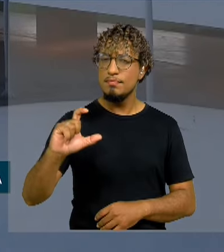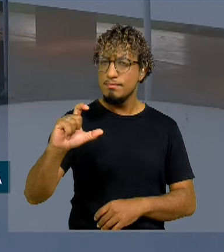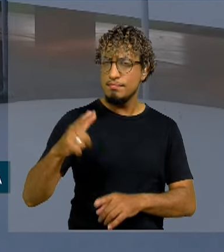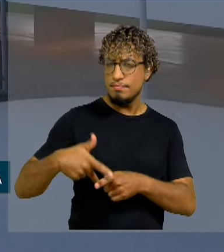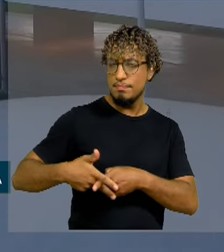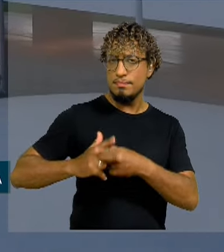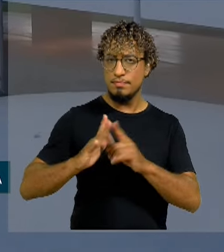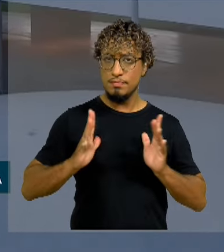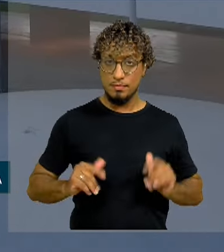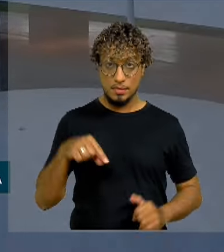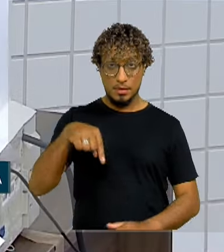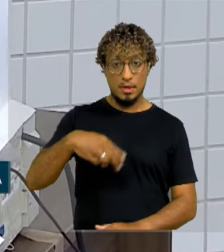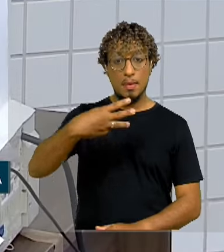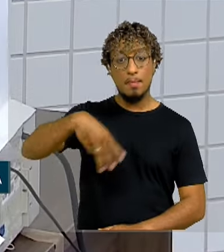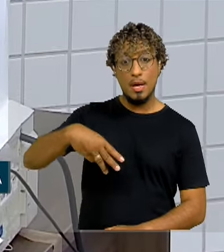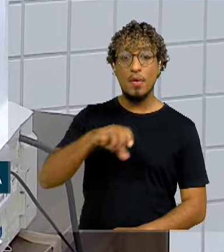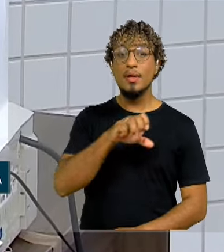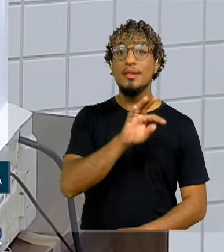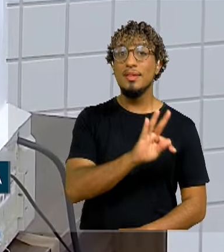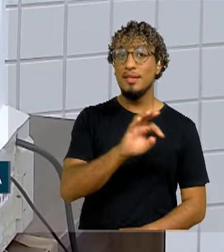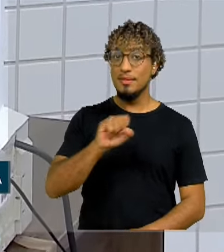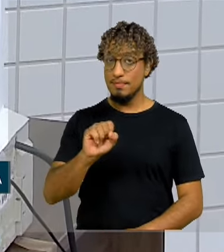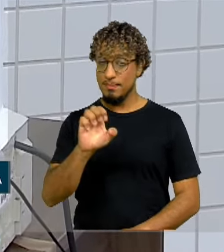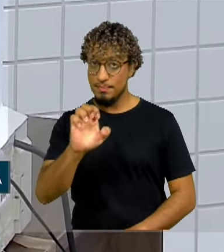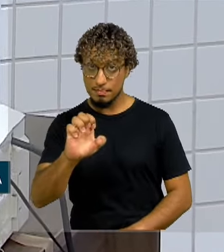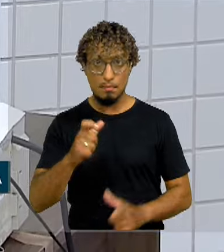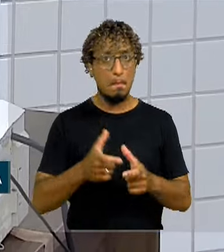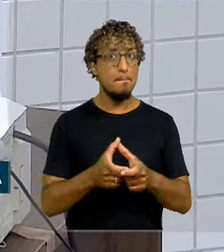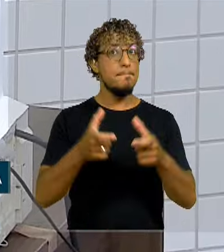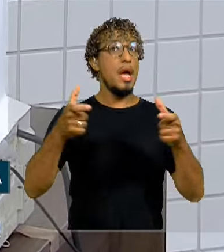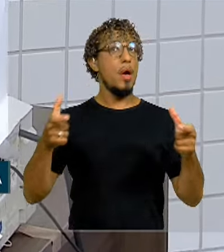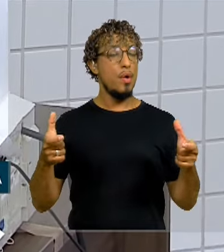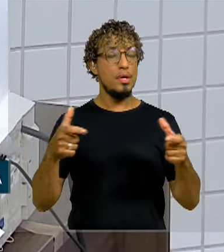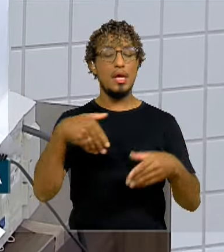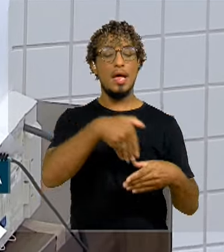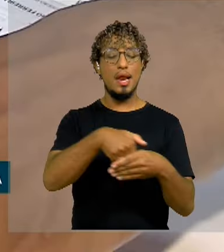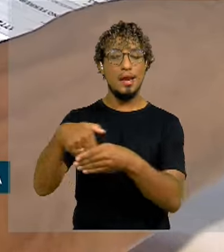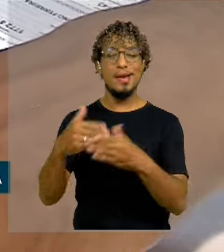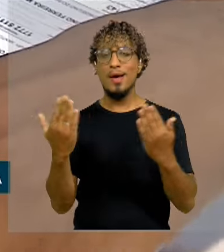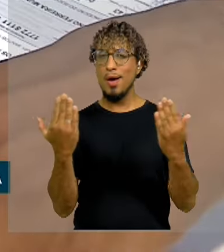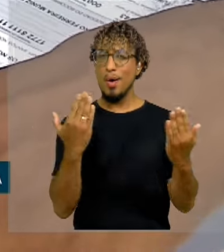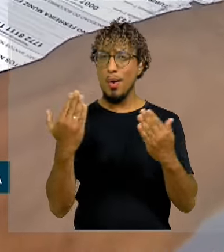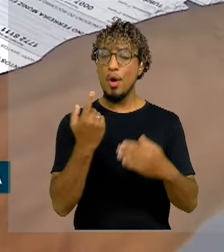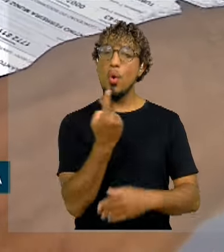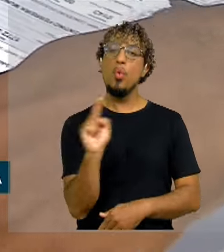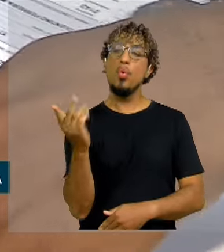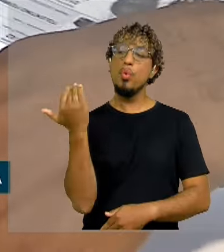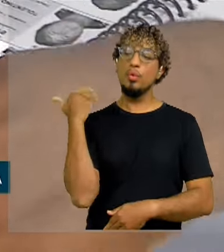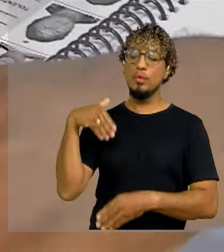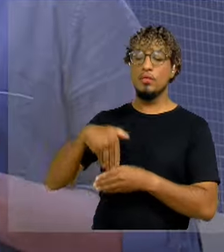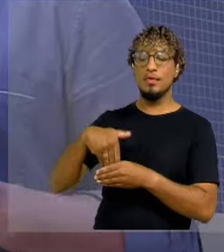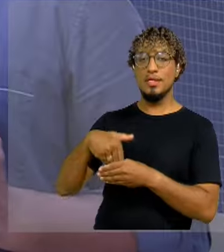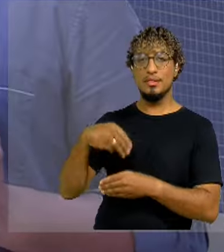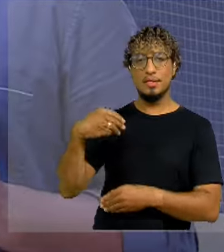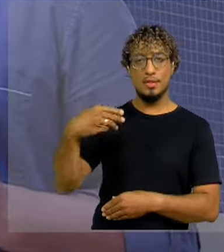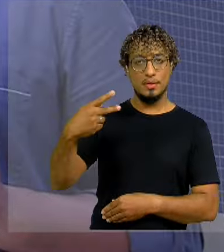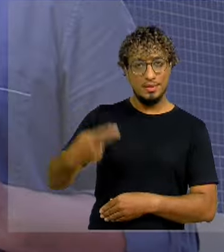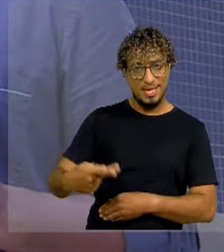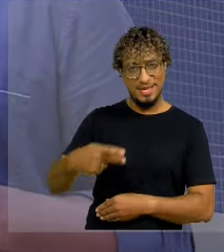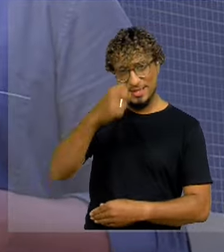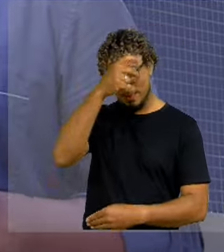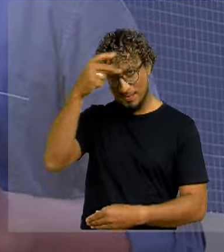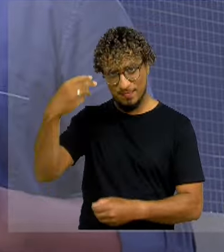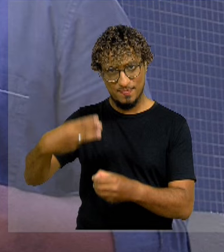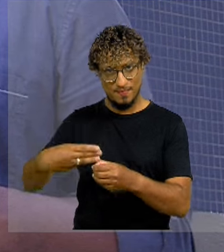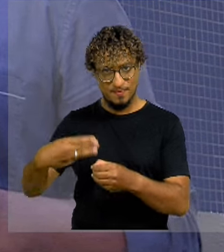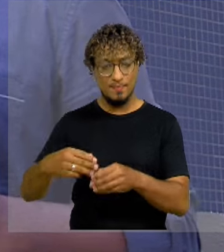Maranhão segundo dados do TSE houve um aumento no número de eleitores quando comparado ao último pleito Municipal de acordo com o